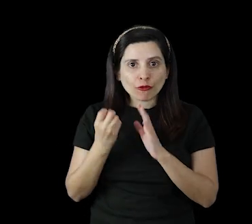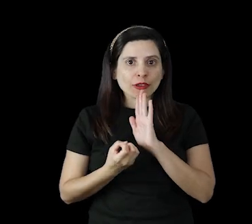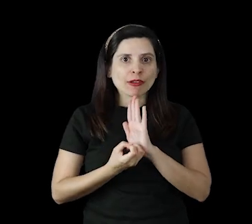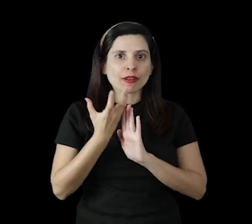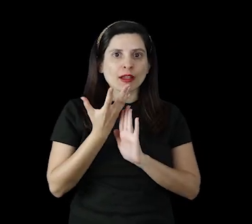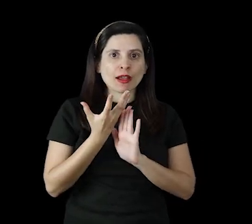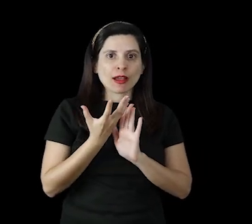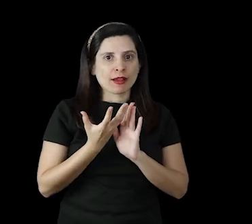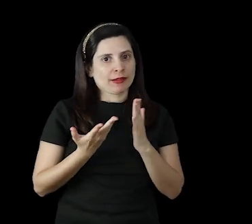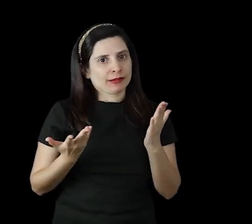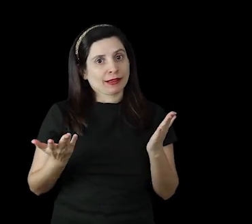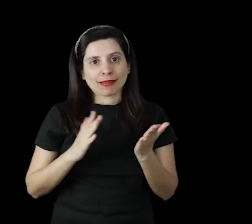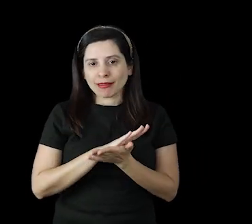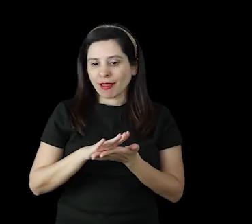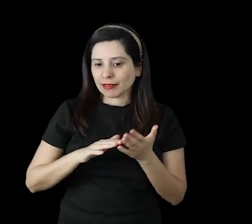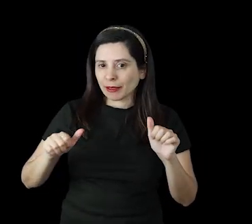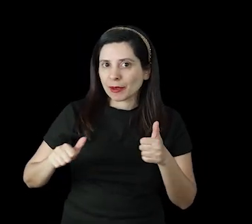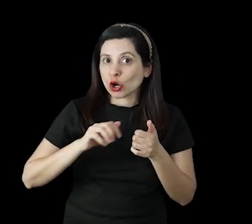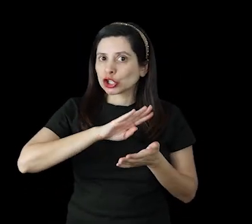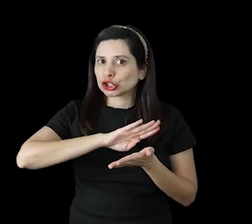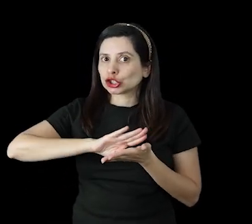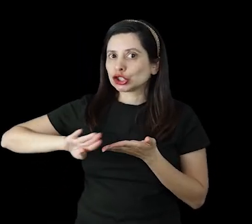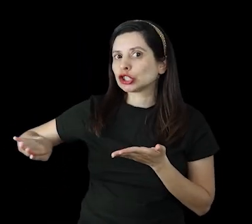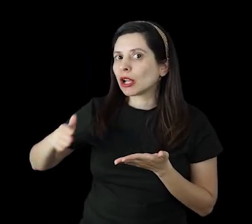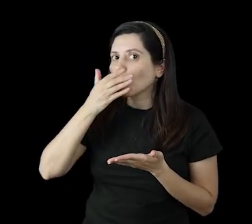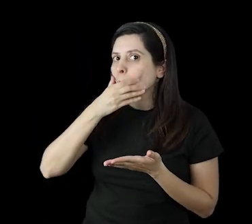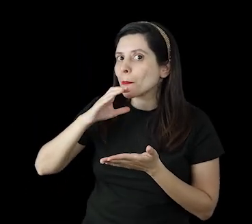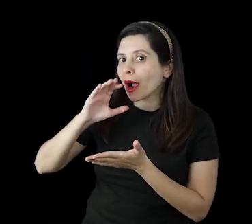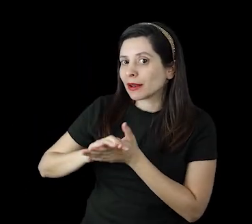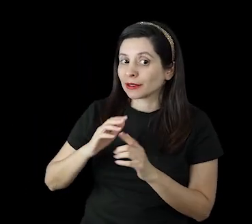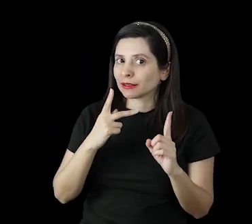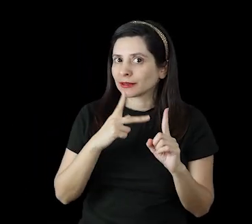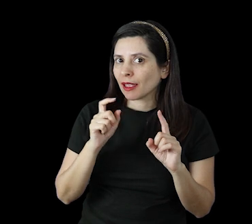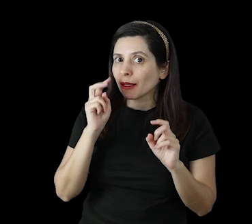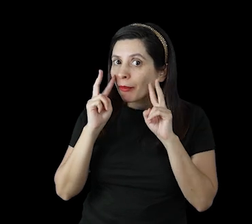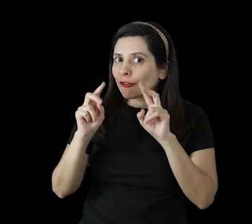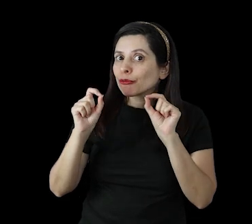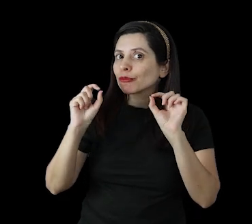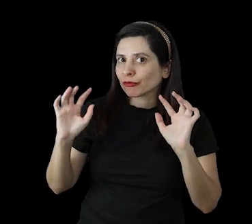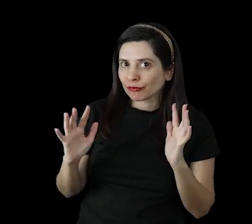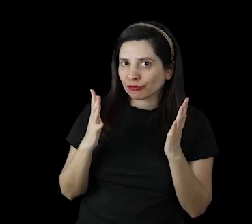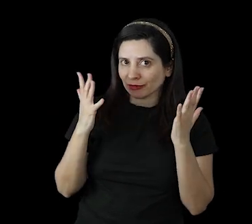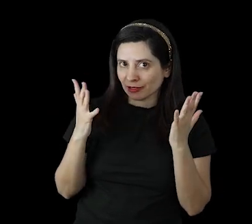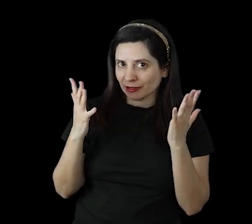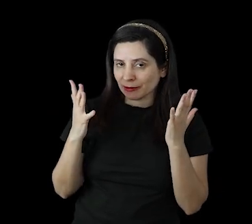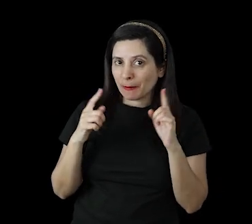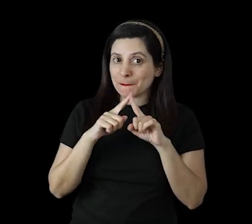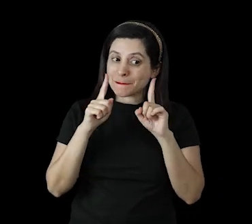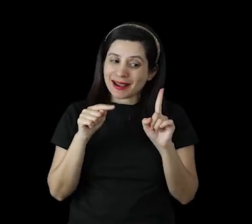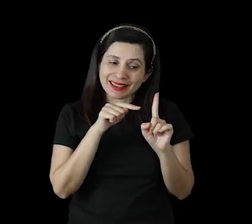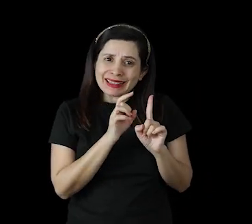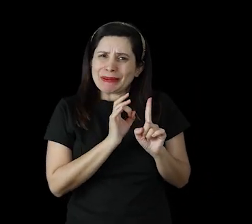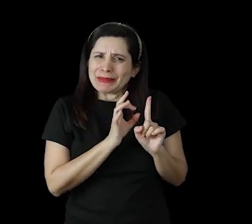criada, nada melhor que tirar o marido para ver o que que acontece. Eh, Só que como ela tem